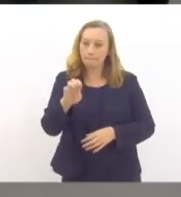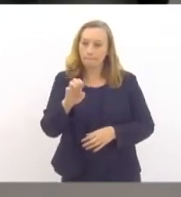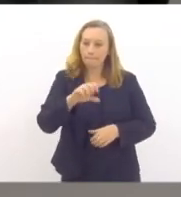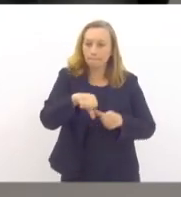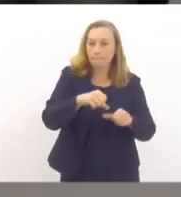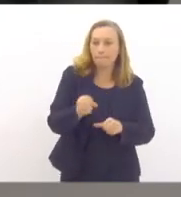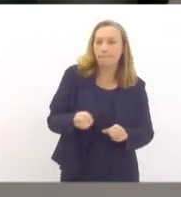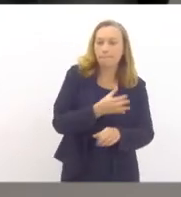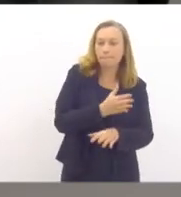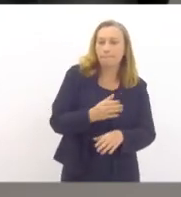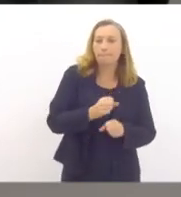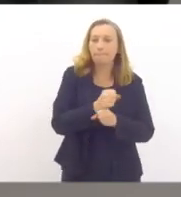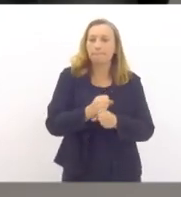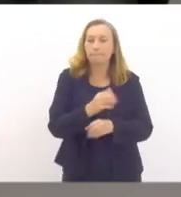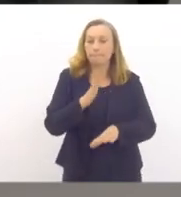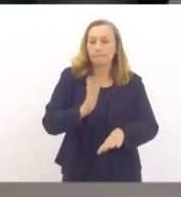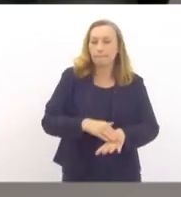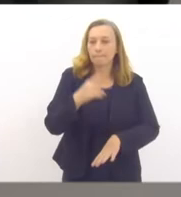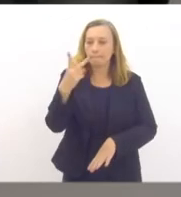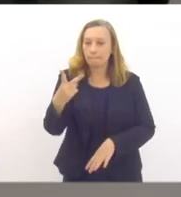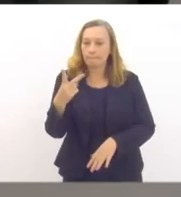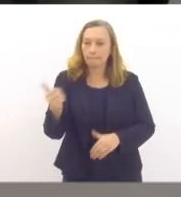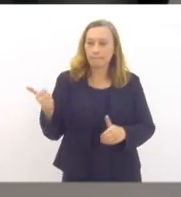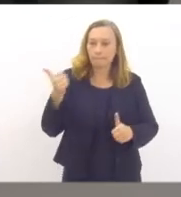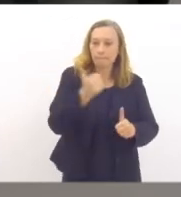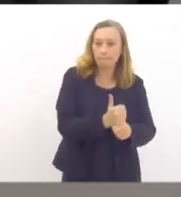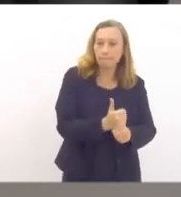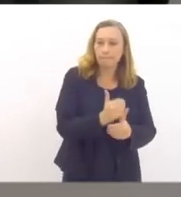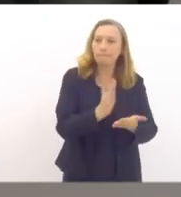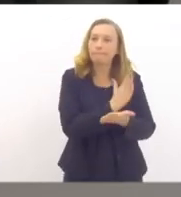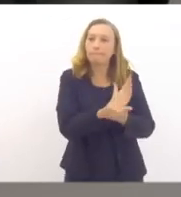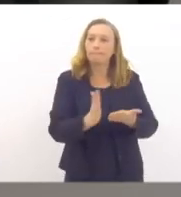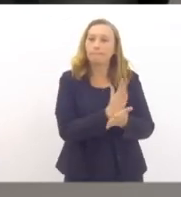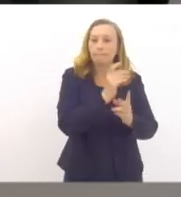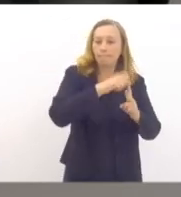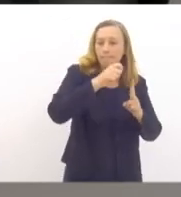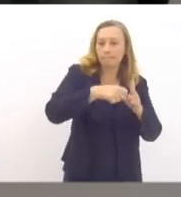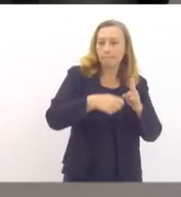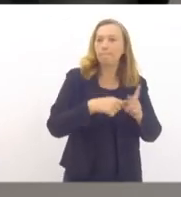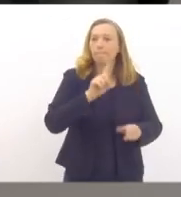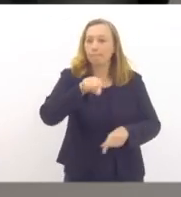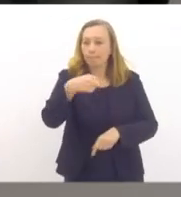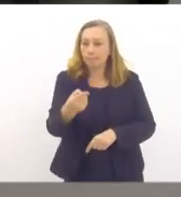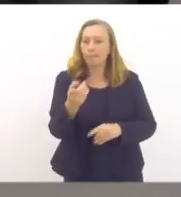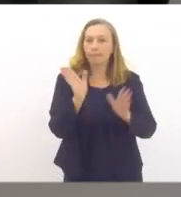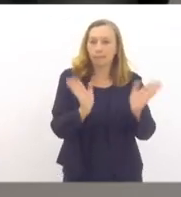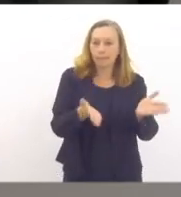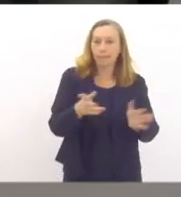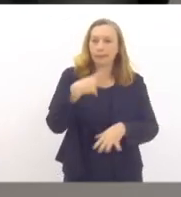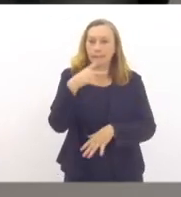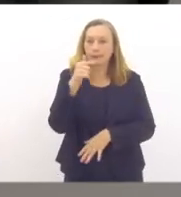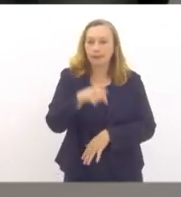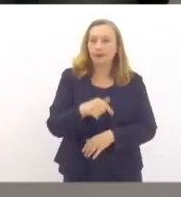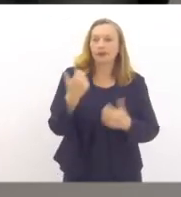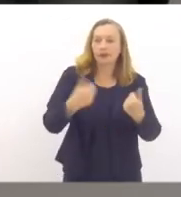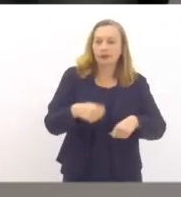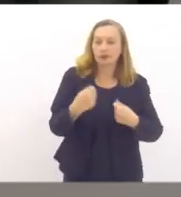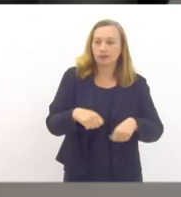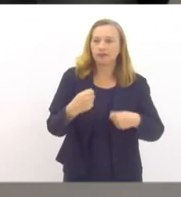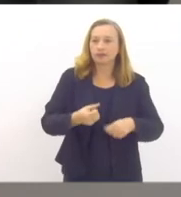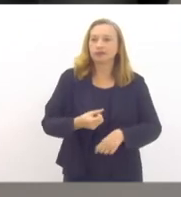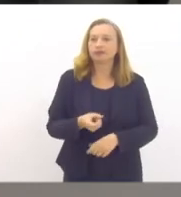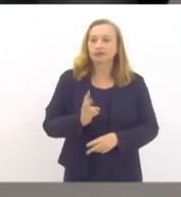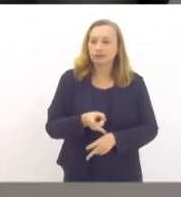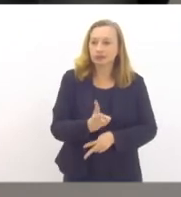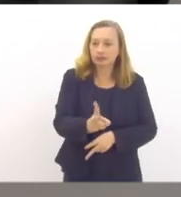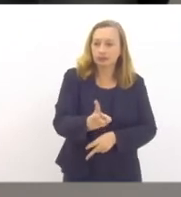renovado esse ano, vão sair mais 2 membros, já vão entrar daqui a alguns meses outros. E, como já foi falado aqui, precisamos dessa